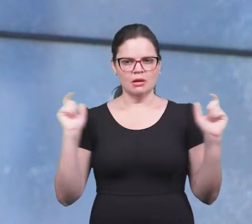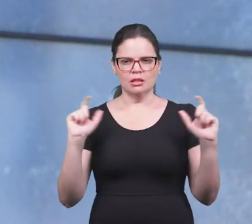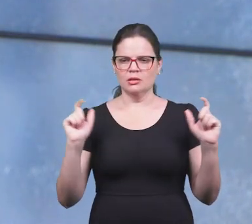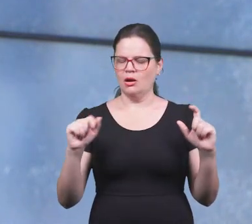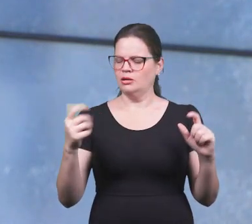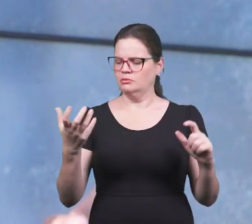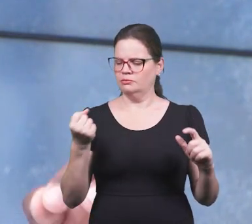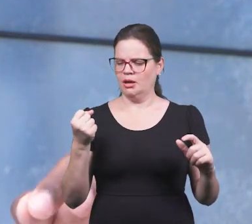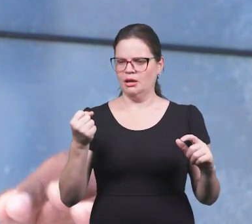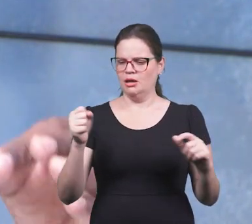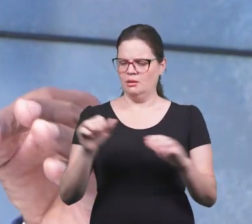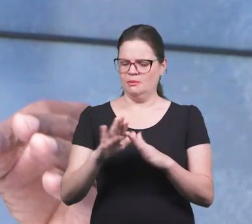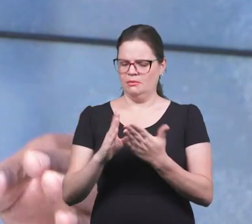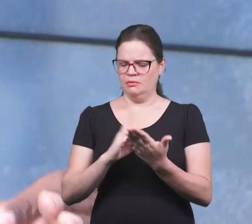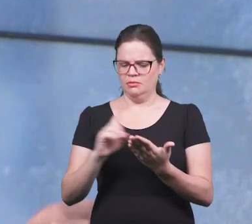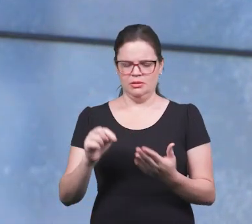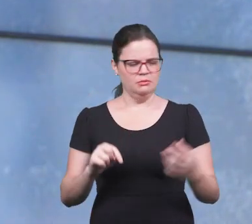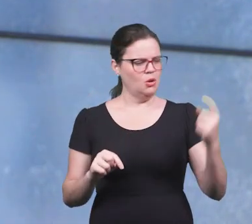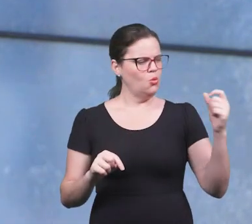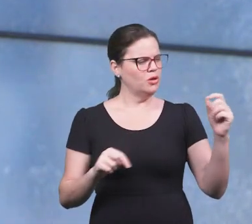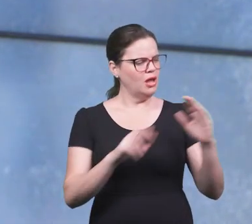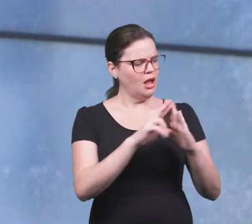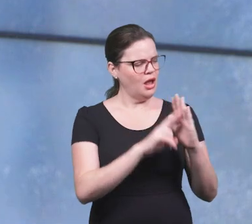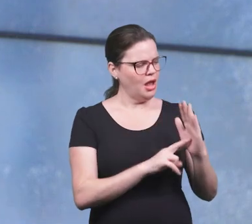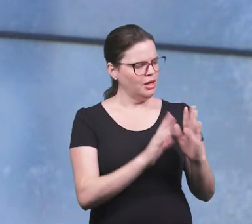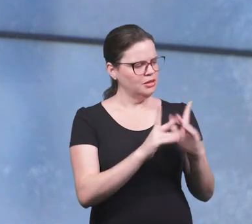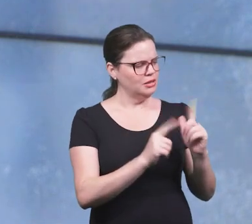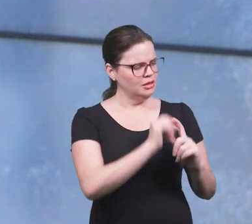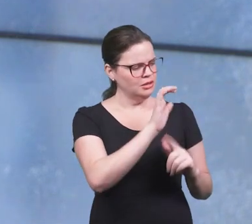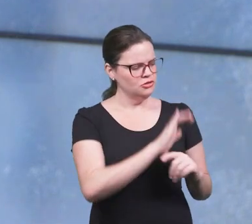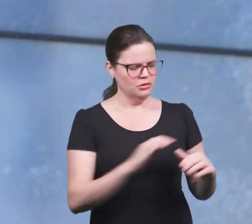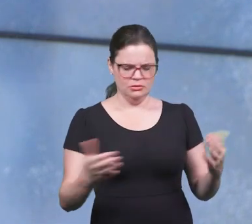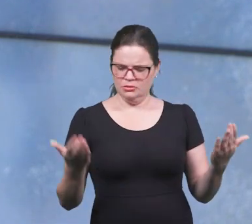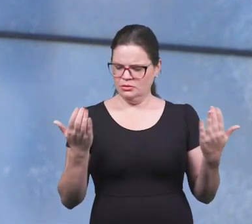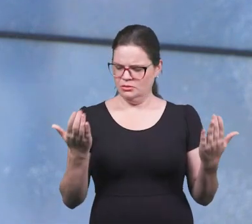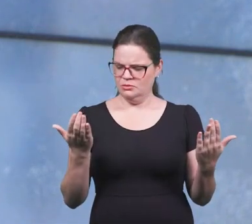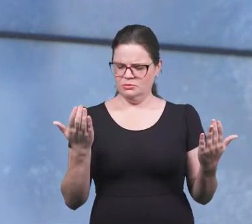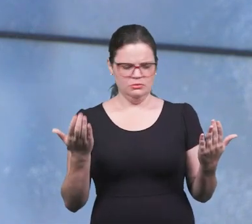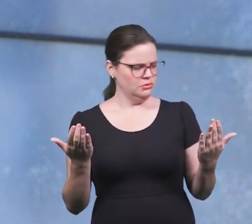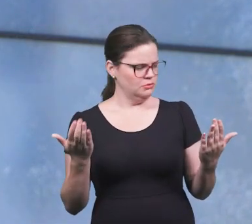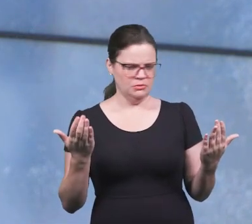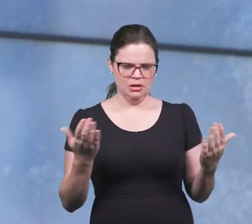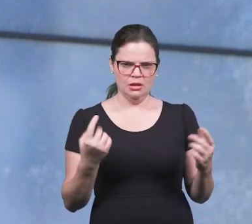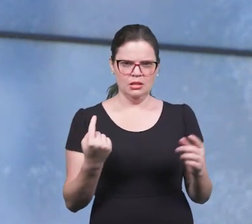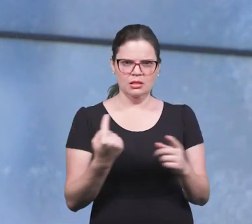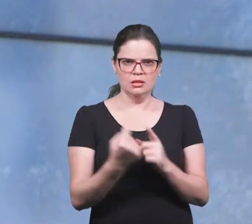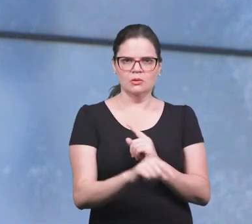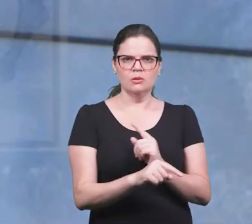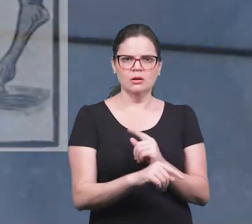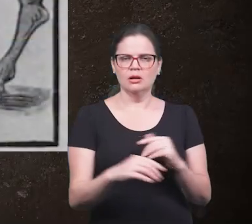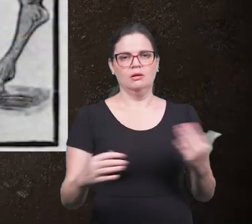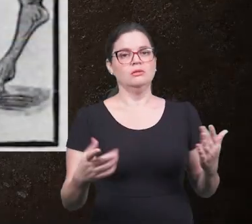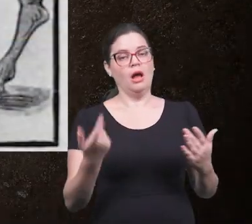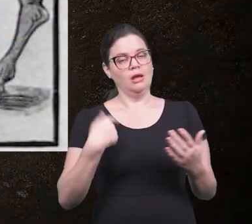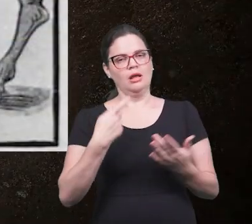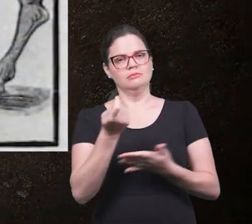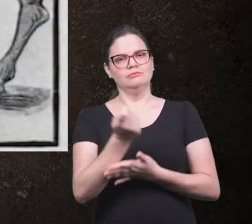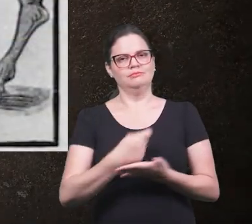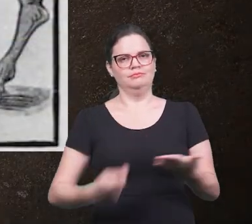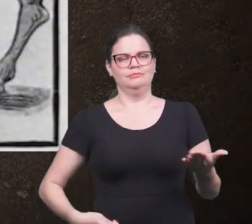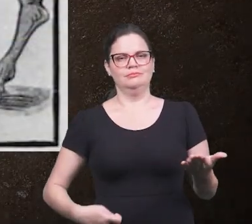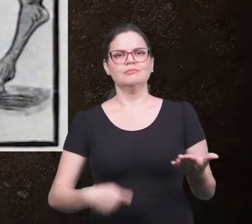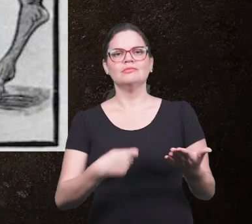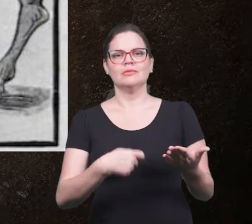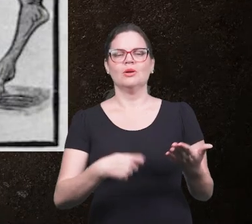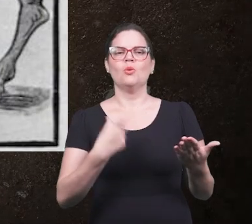teses. Mas, podemos dizer assim, a gota d'água, né, foi a questão das